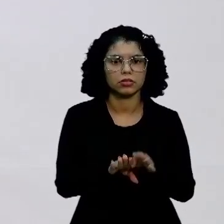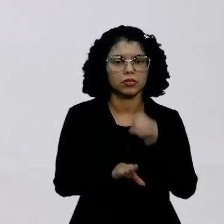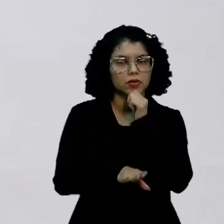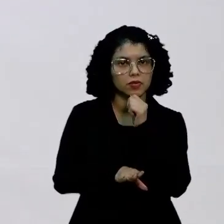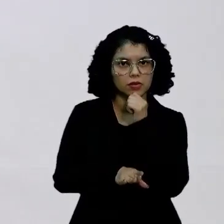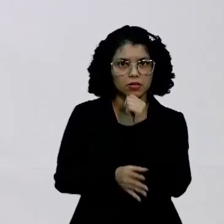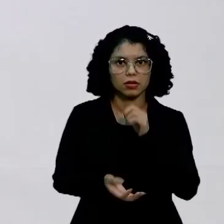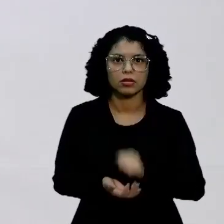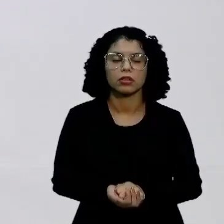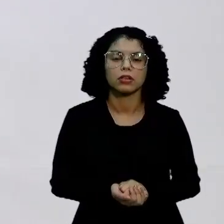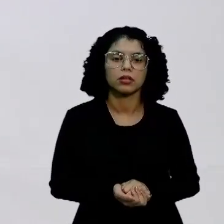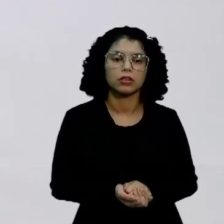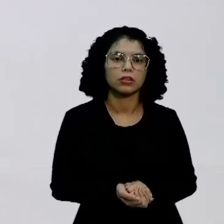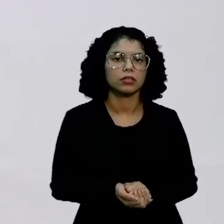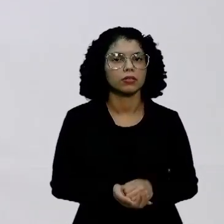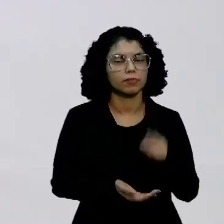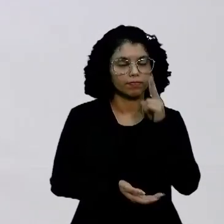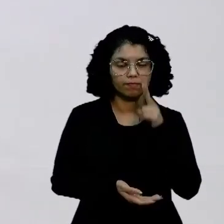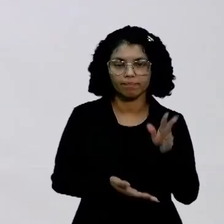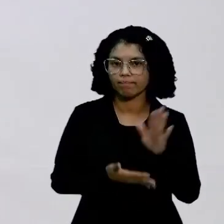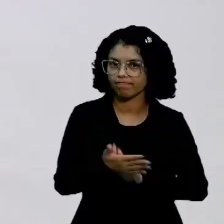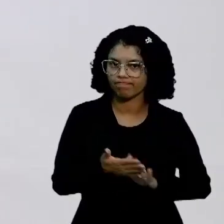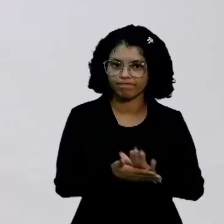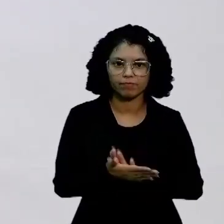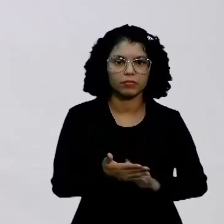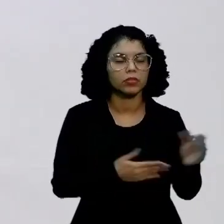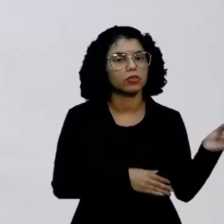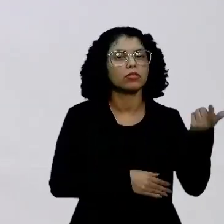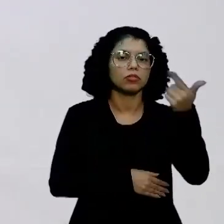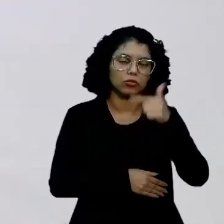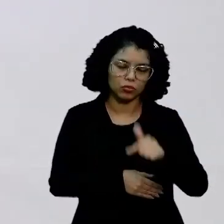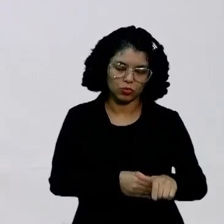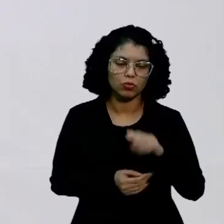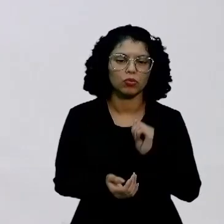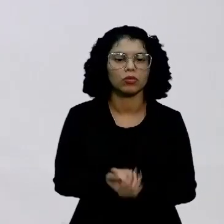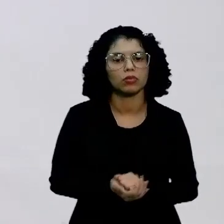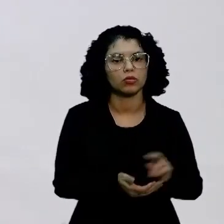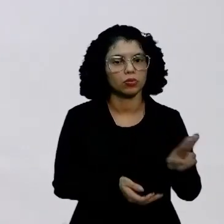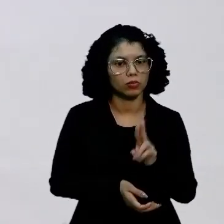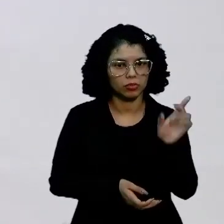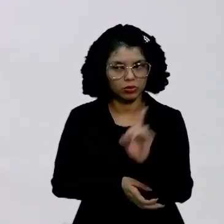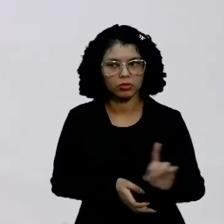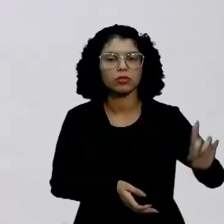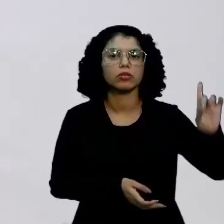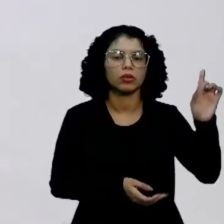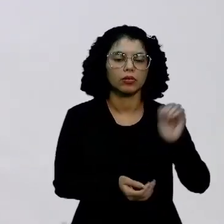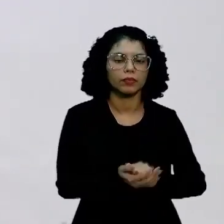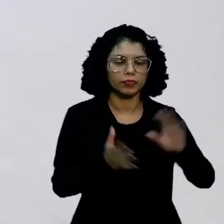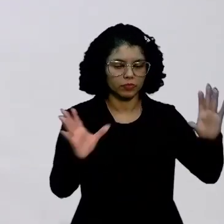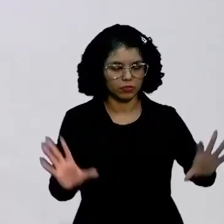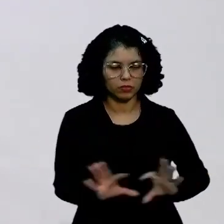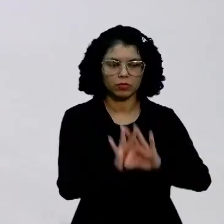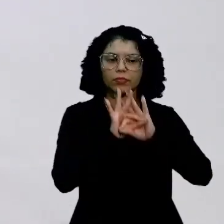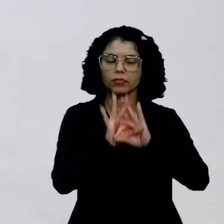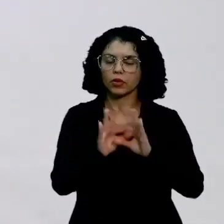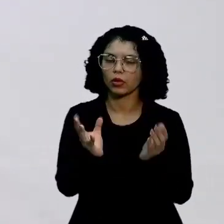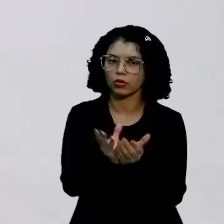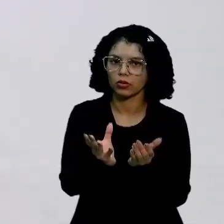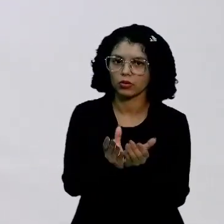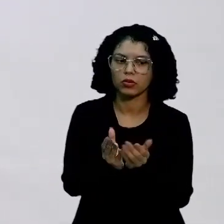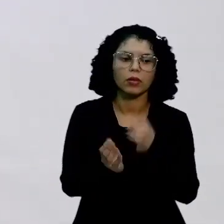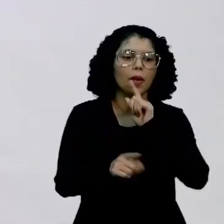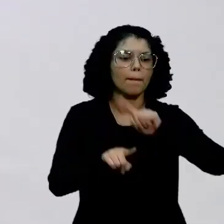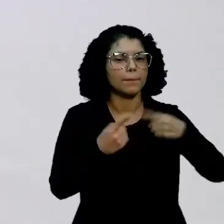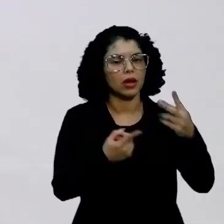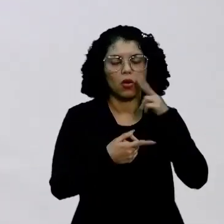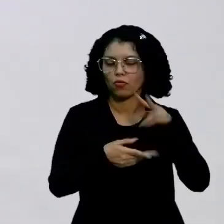práticas pagãs, perfeito? A gente vê novamente o nome de Deus aí relacionado ao cristianismo, mas esse não